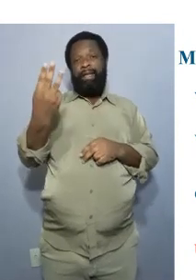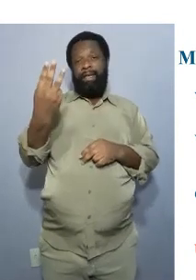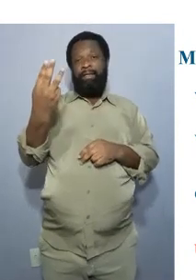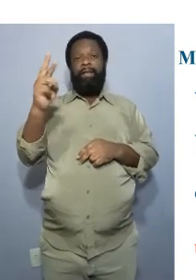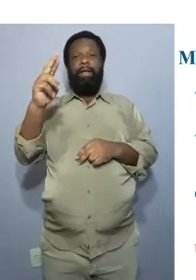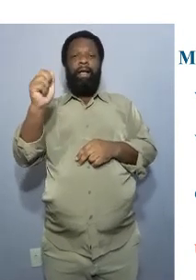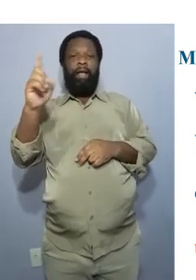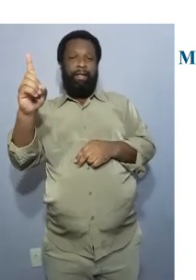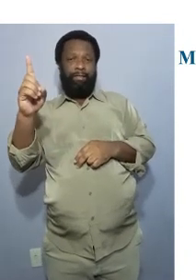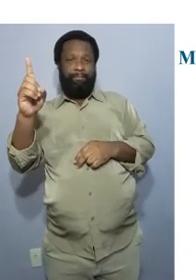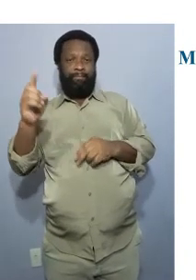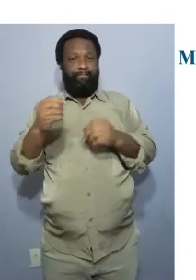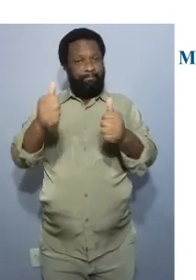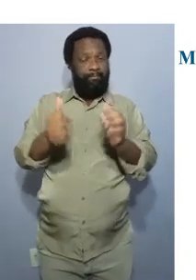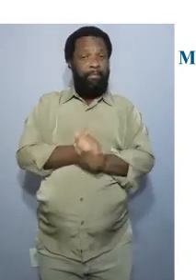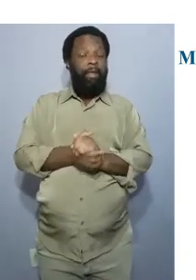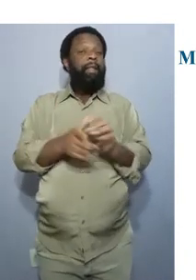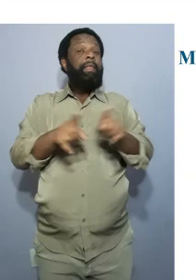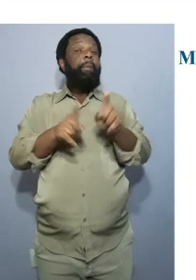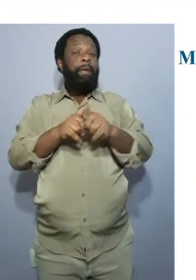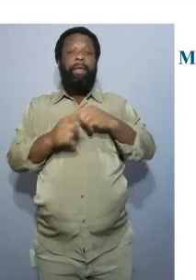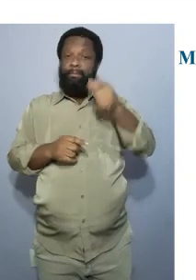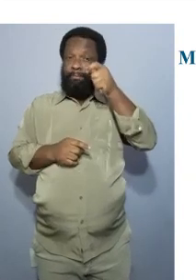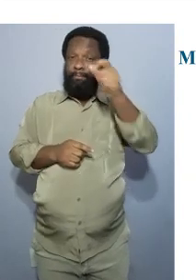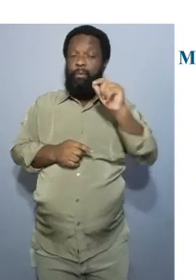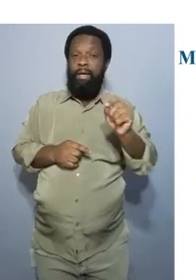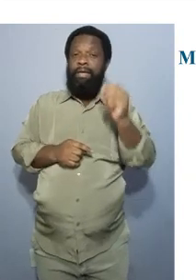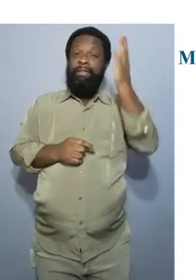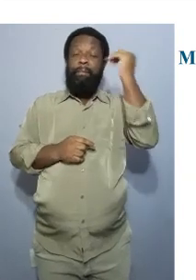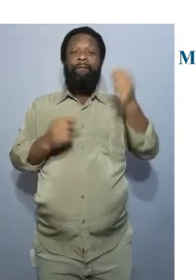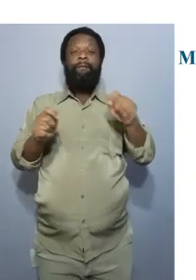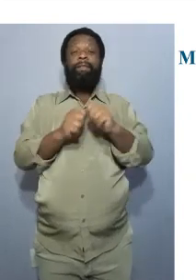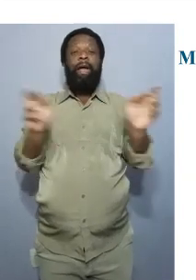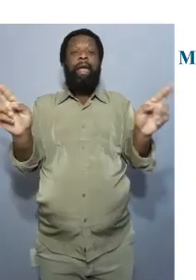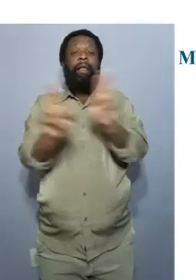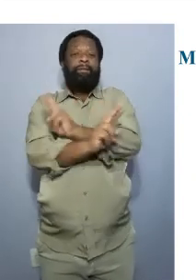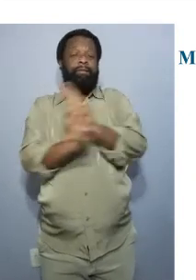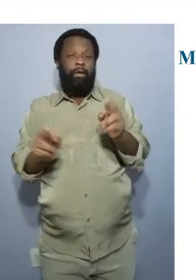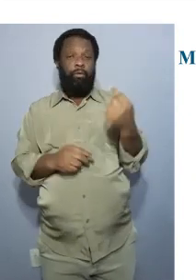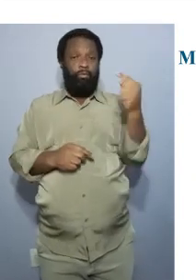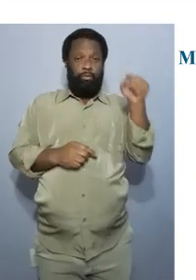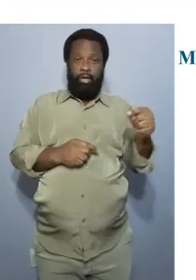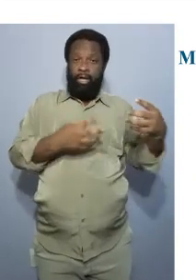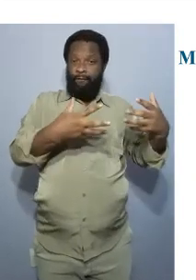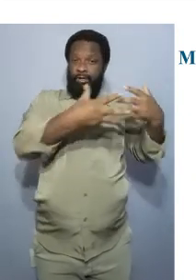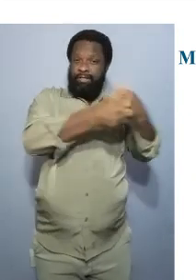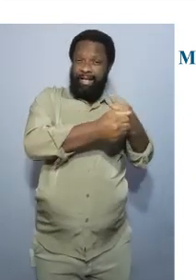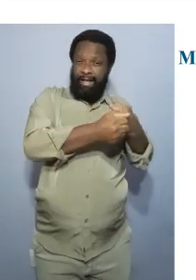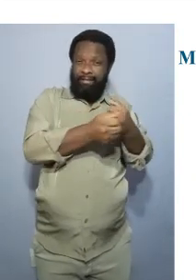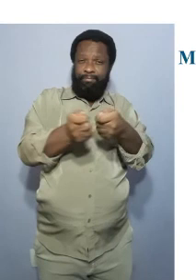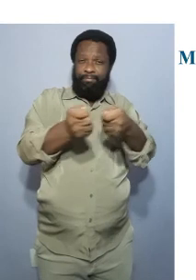aí bota sobre o tempo, ok? E aí uma coisa interessante, saber relacionar esses dois elementos, tanto a